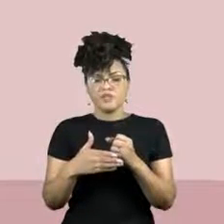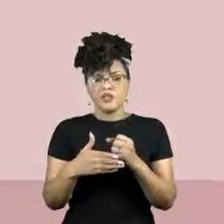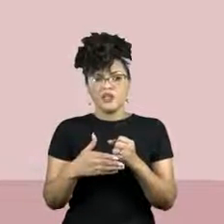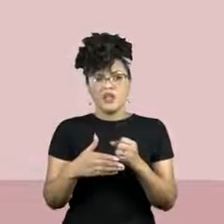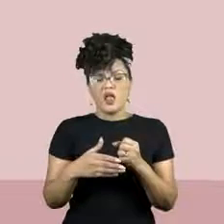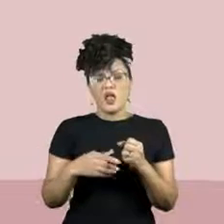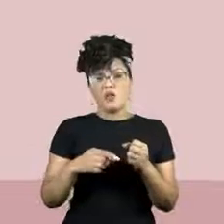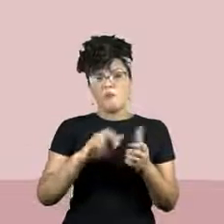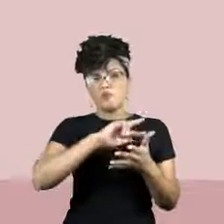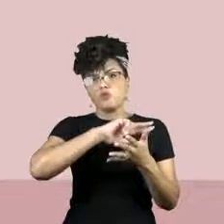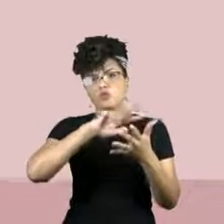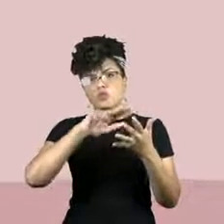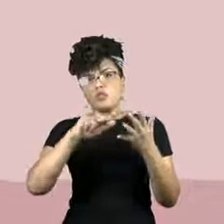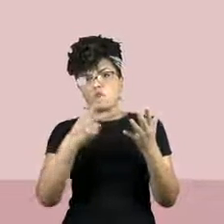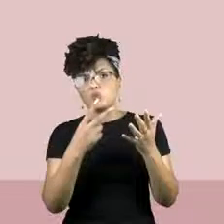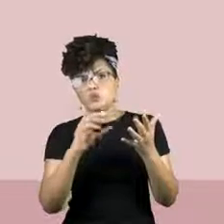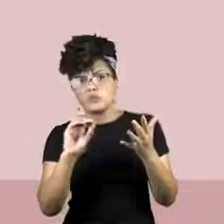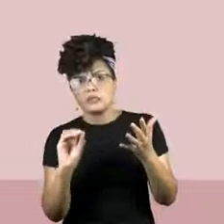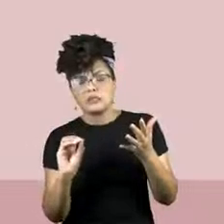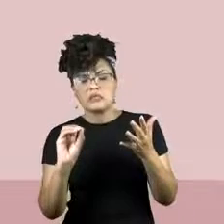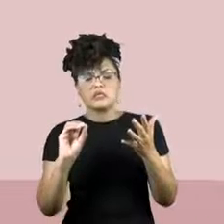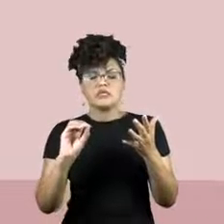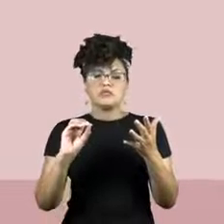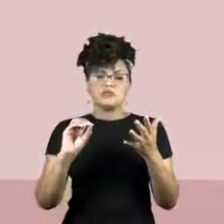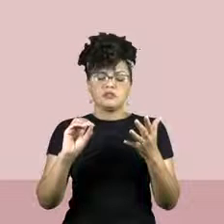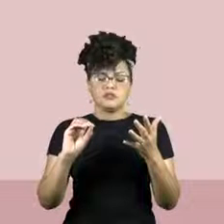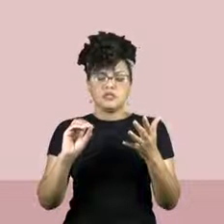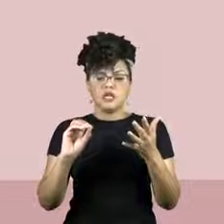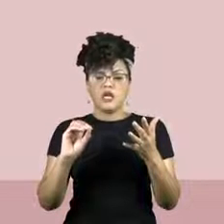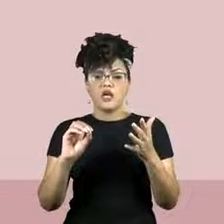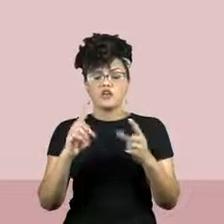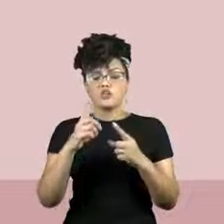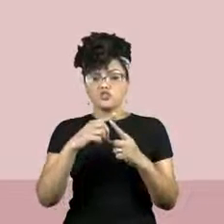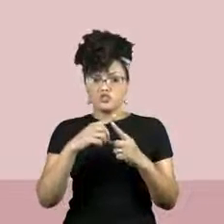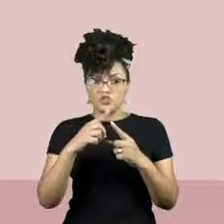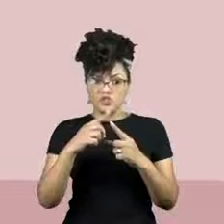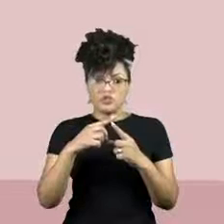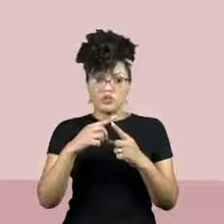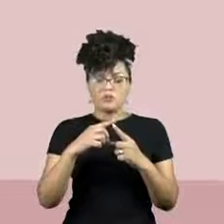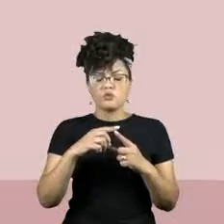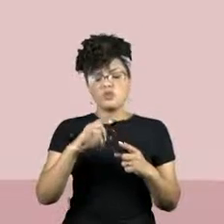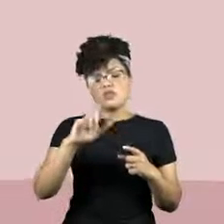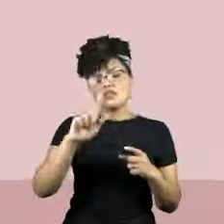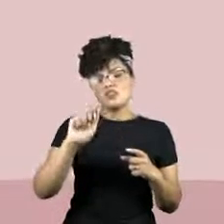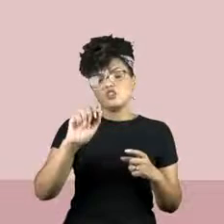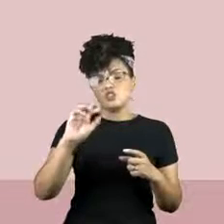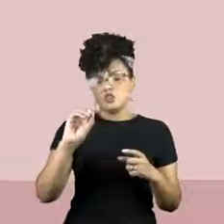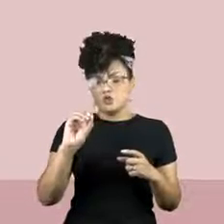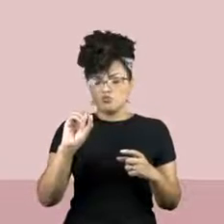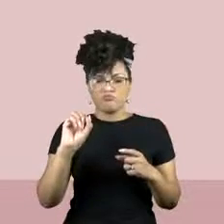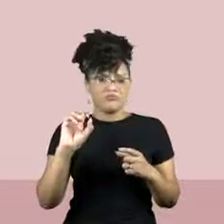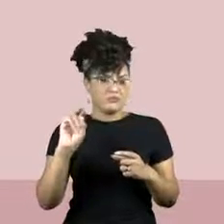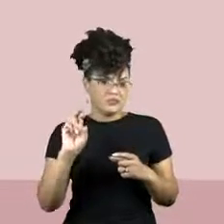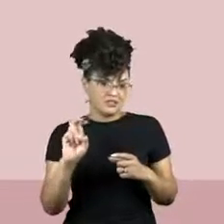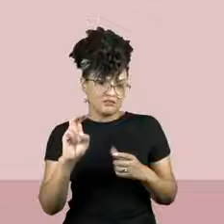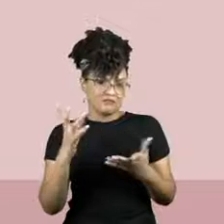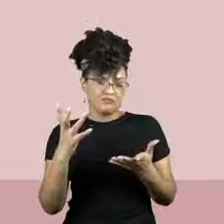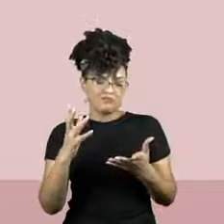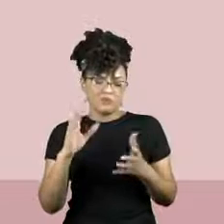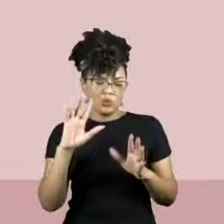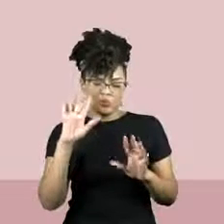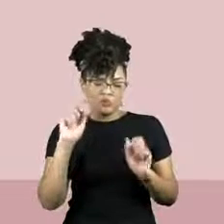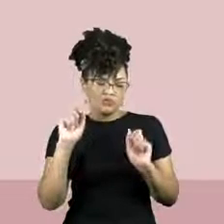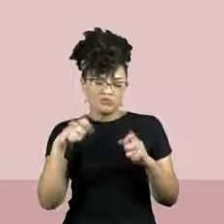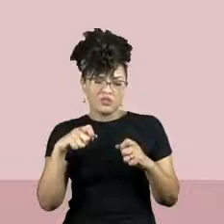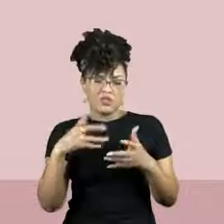30 programas do software do GEL5, né? Senão a gente vai ficar aqui no mínimo um mês trabalhando só GEL5. Tá? Existem